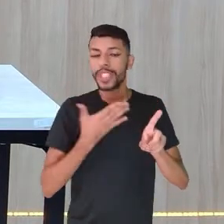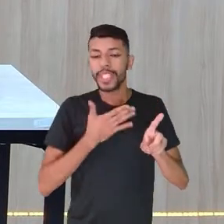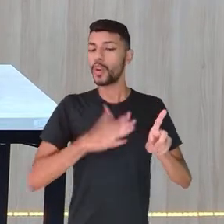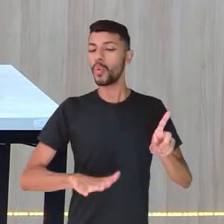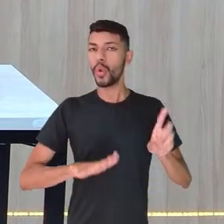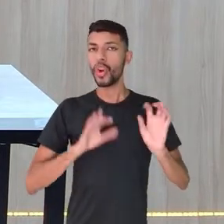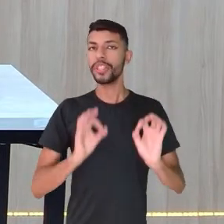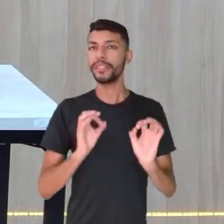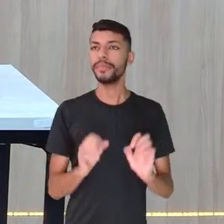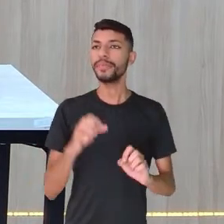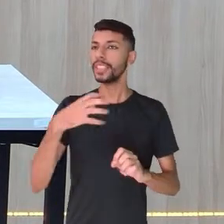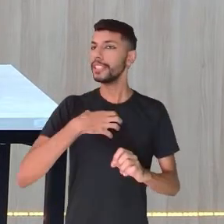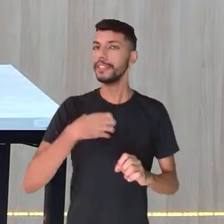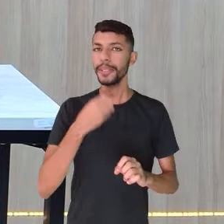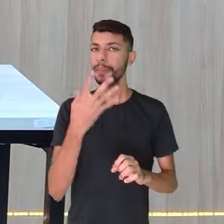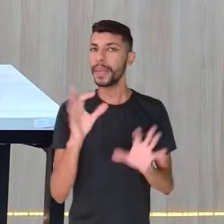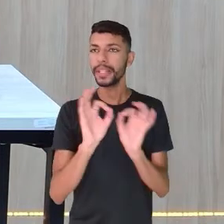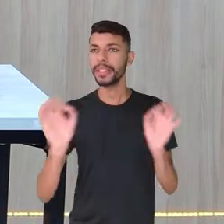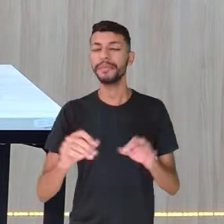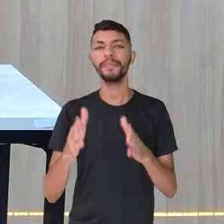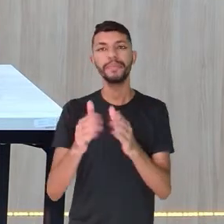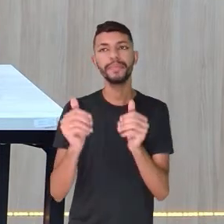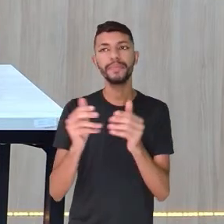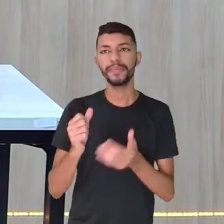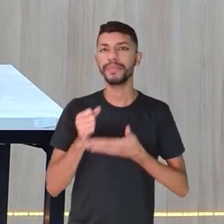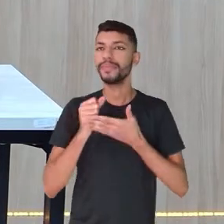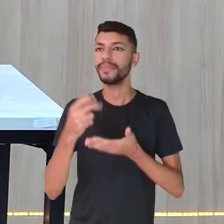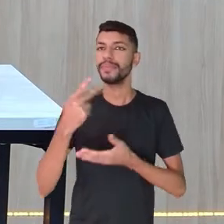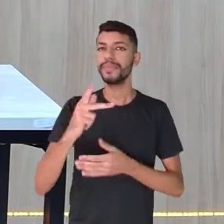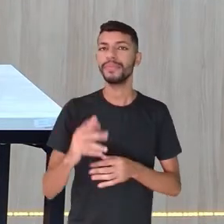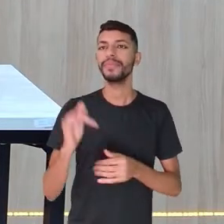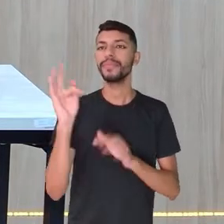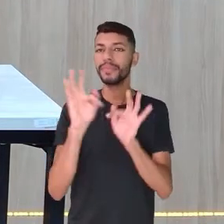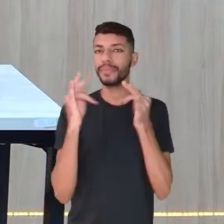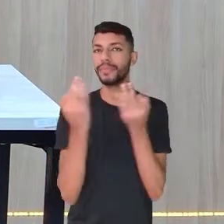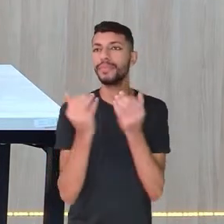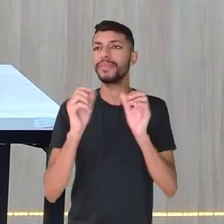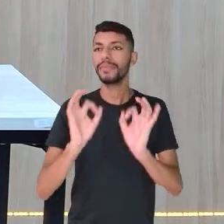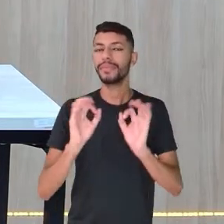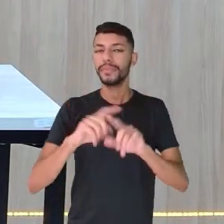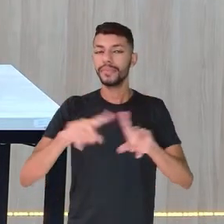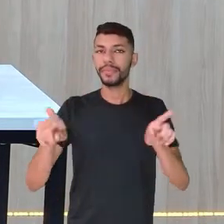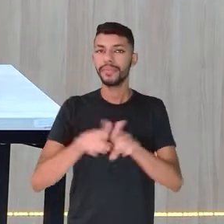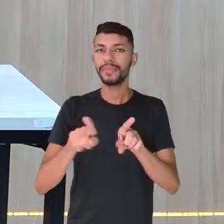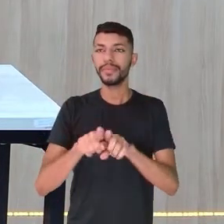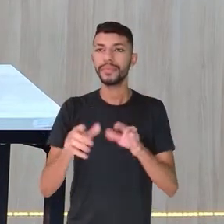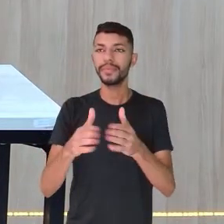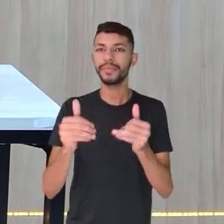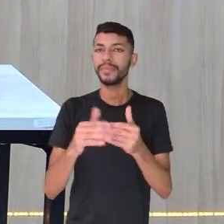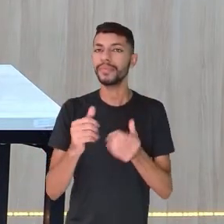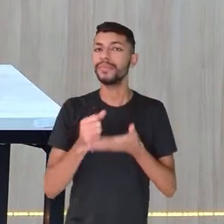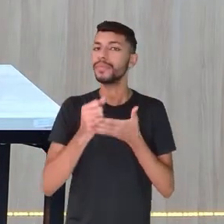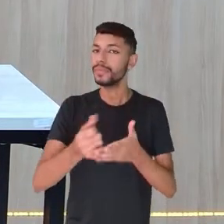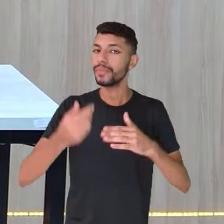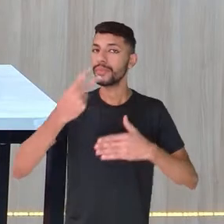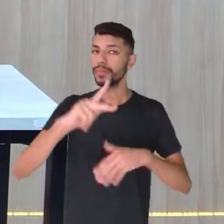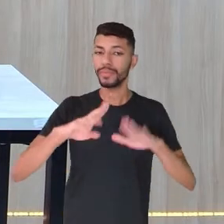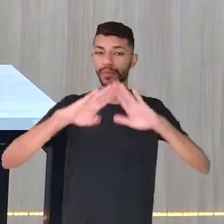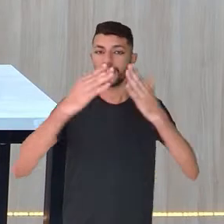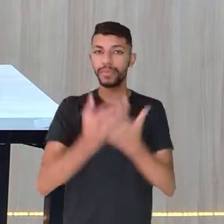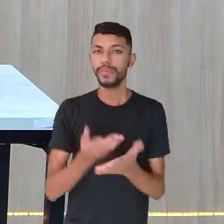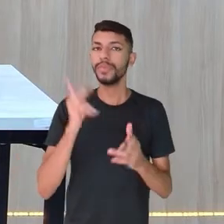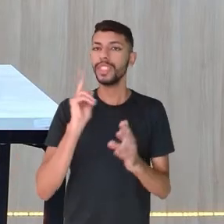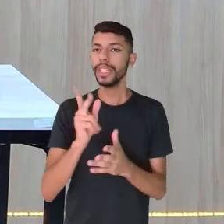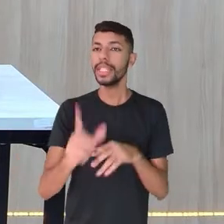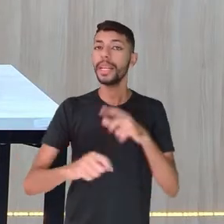bem. Peça ajuda. Peça ajuda aí à família, mas contem também com a escola de vocês, que sempre vai estar de braços